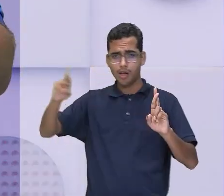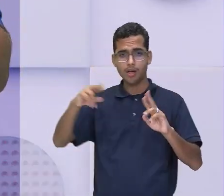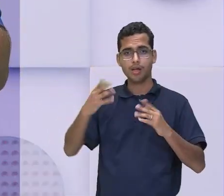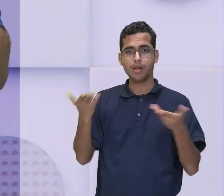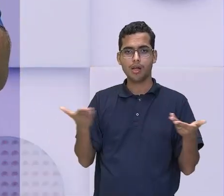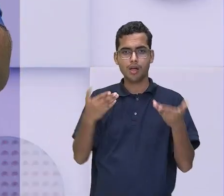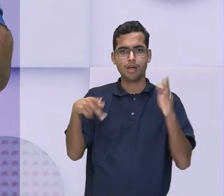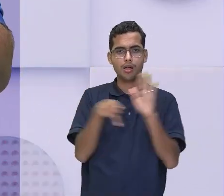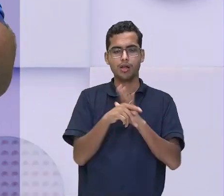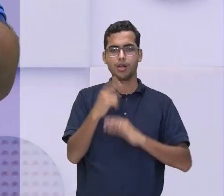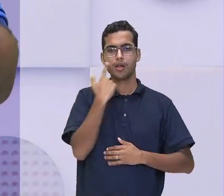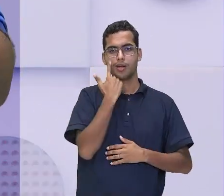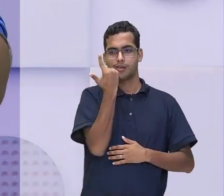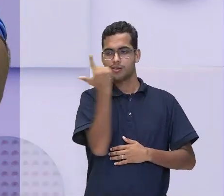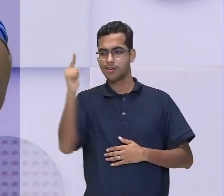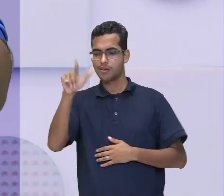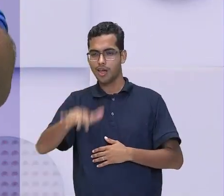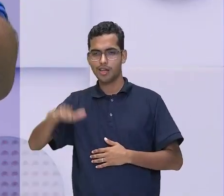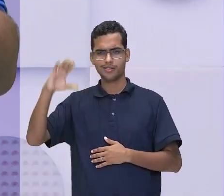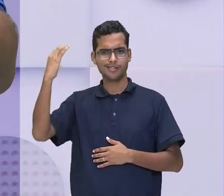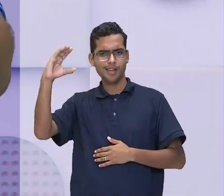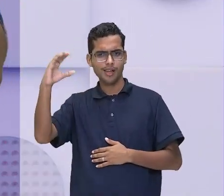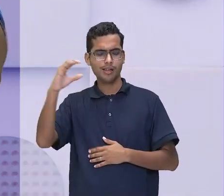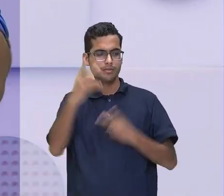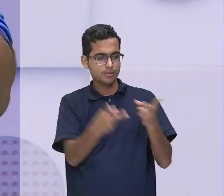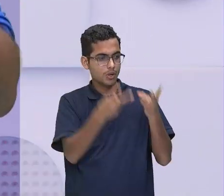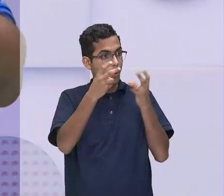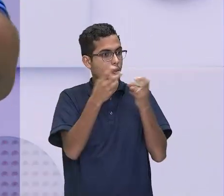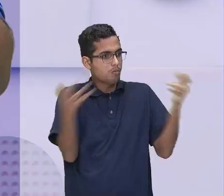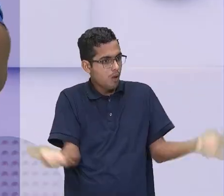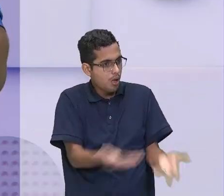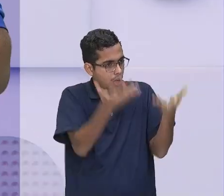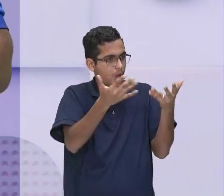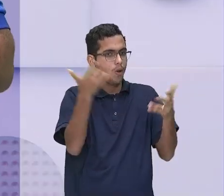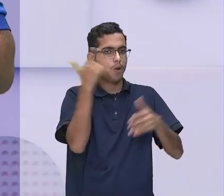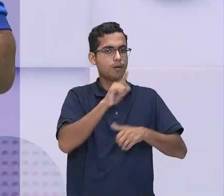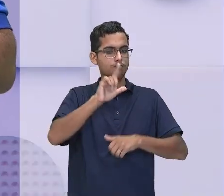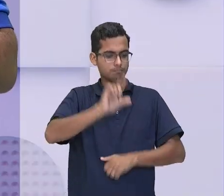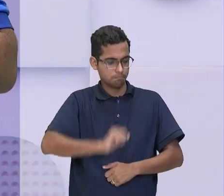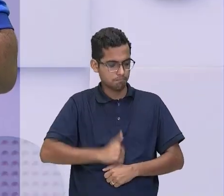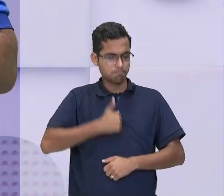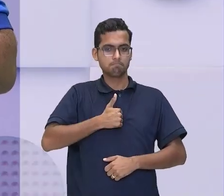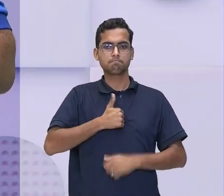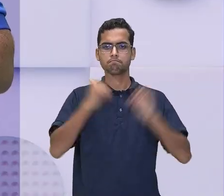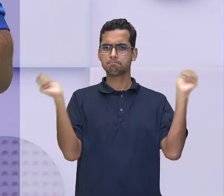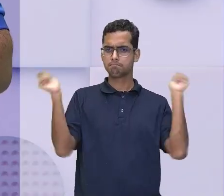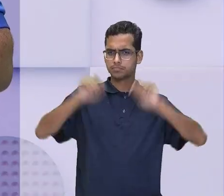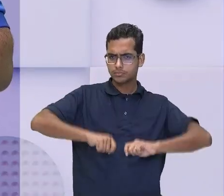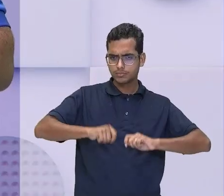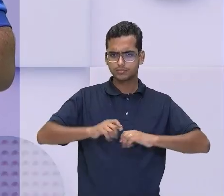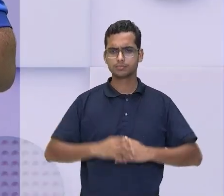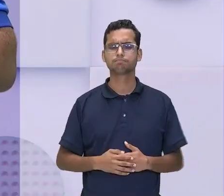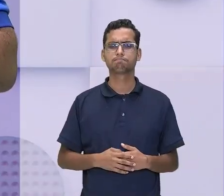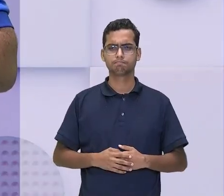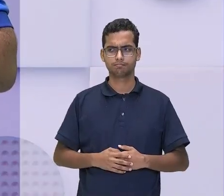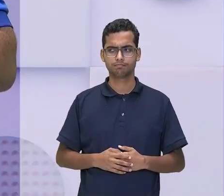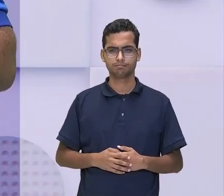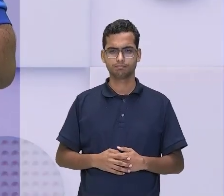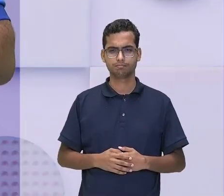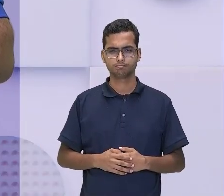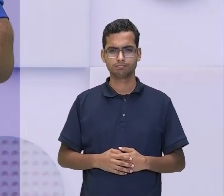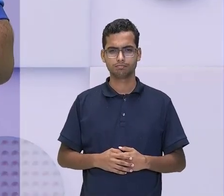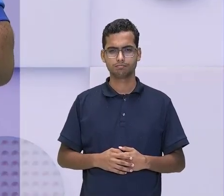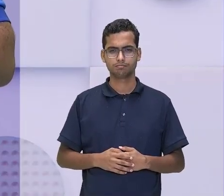sobrevida, né? de motivação para dar um up, né? Então, quantas das vezes nós